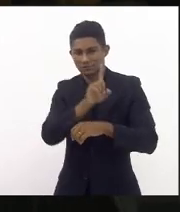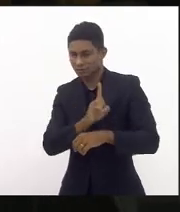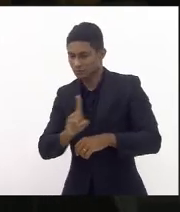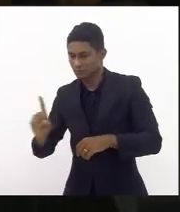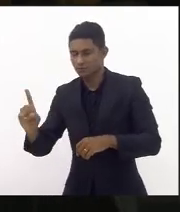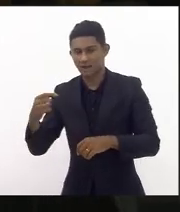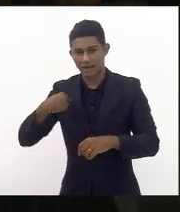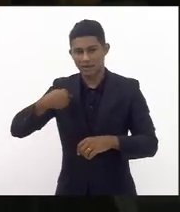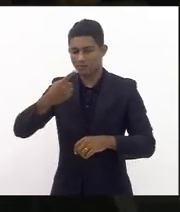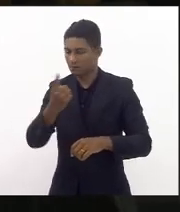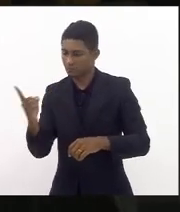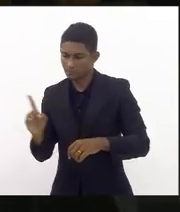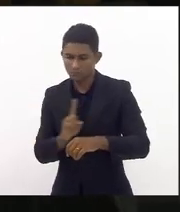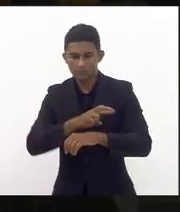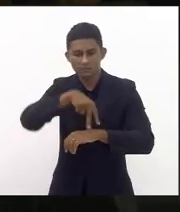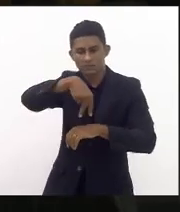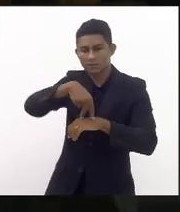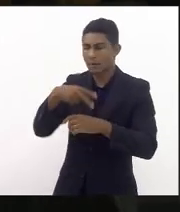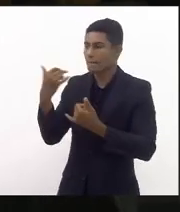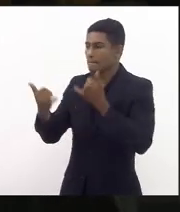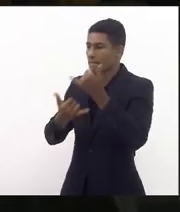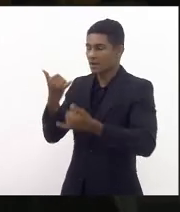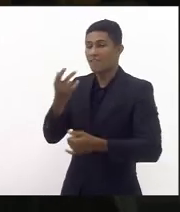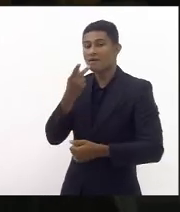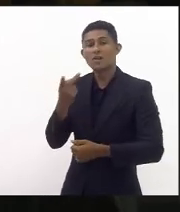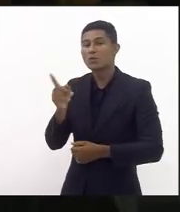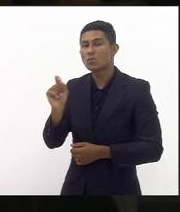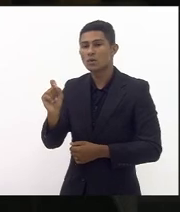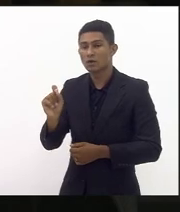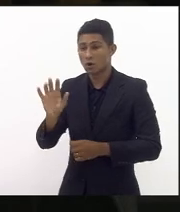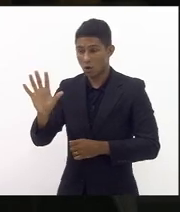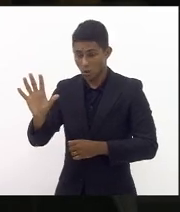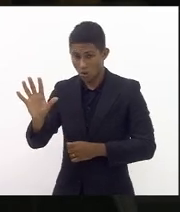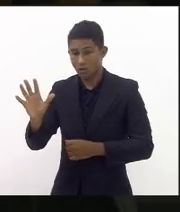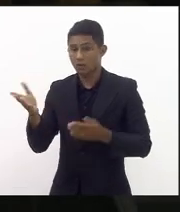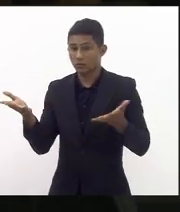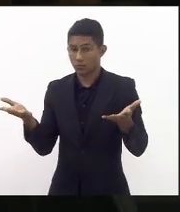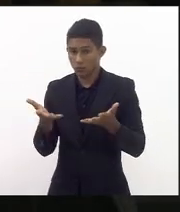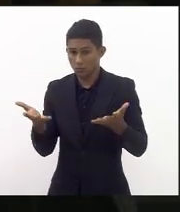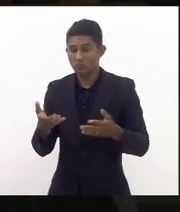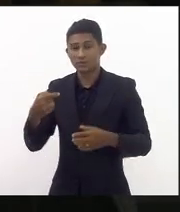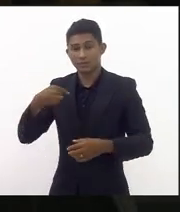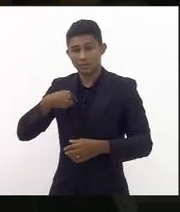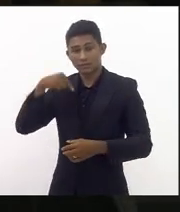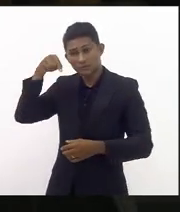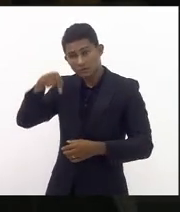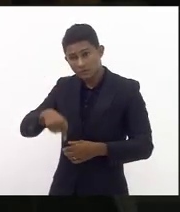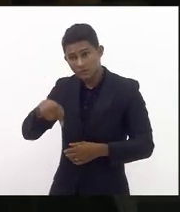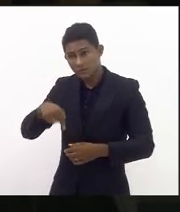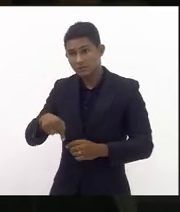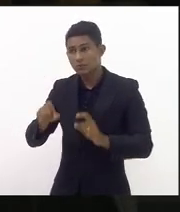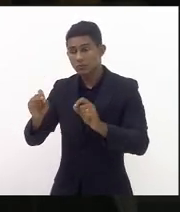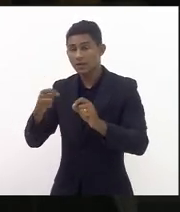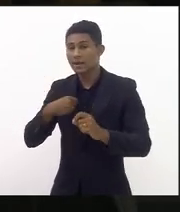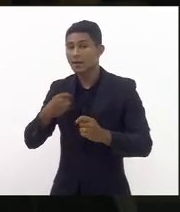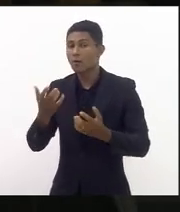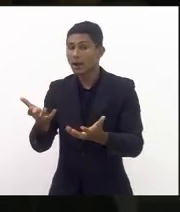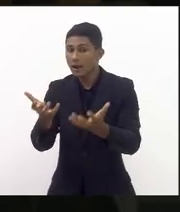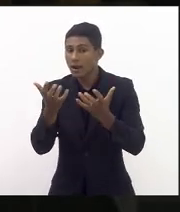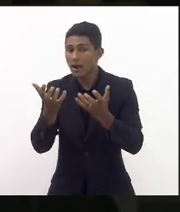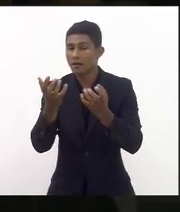dizia que, olha, vou fazer um jogral com você hoje, porque quero também me manifestar